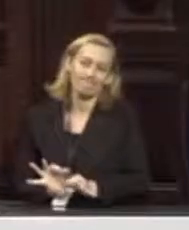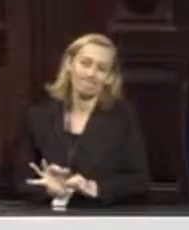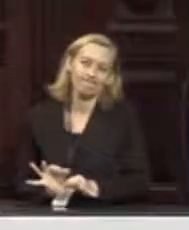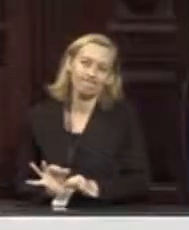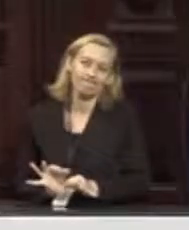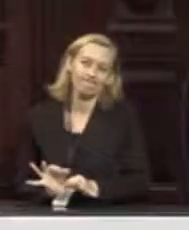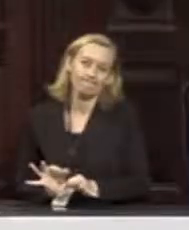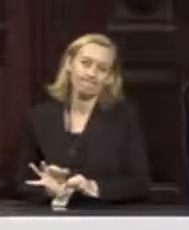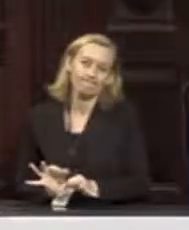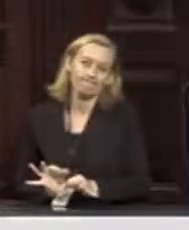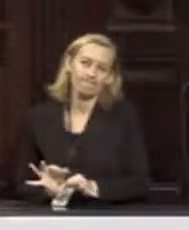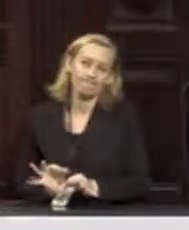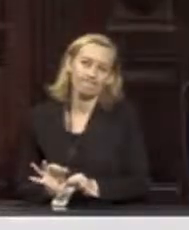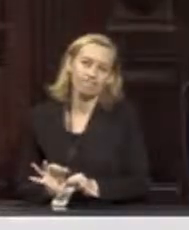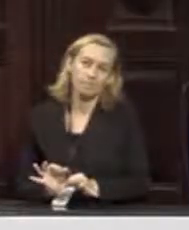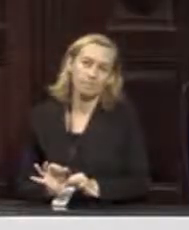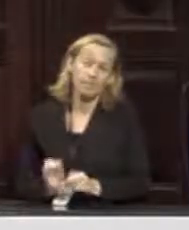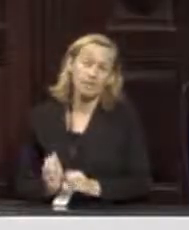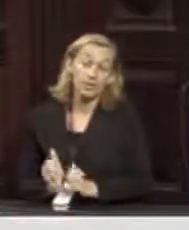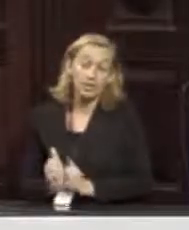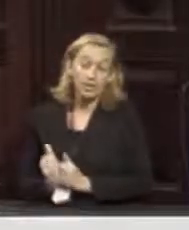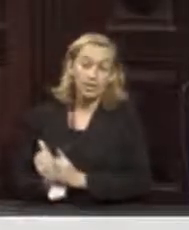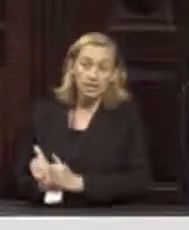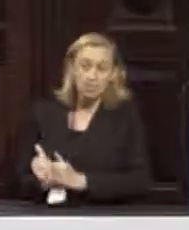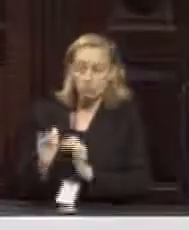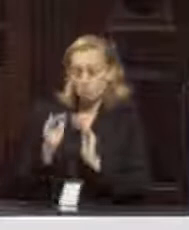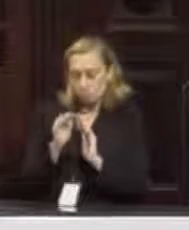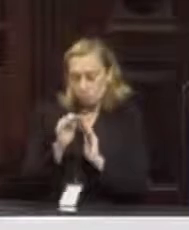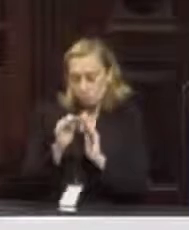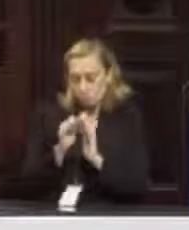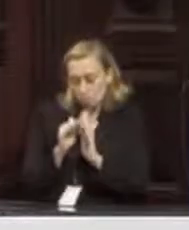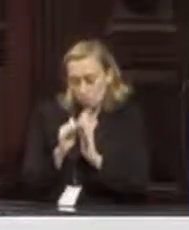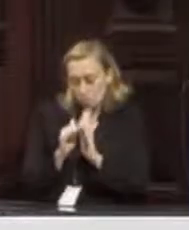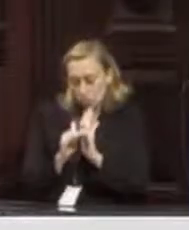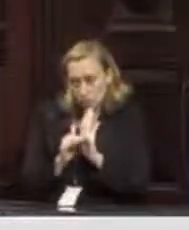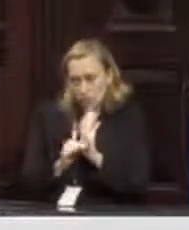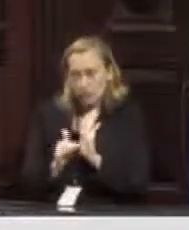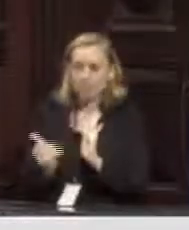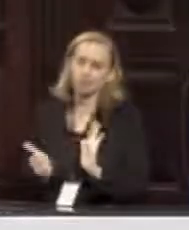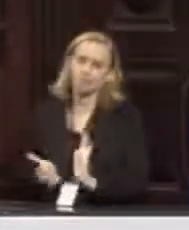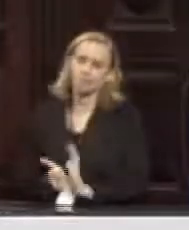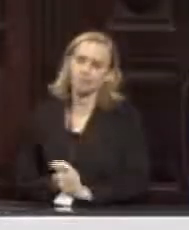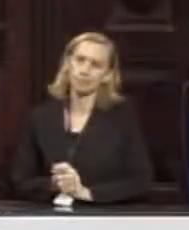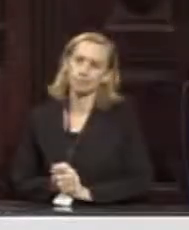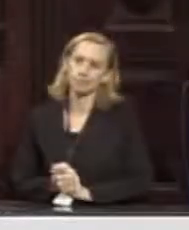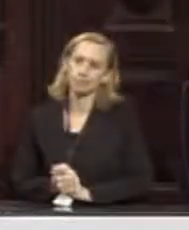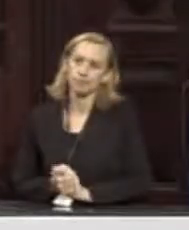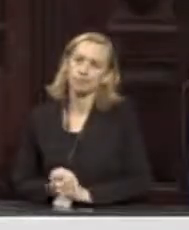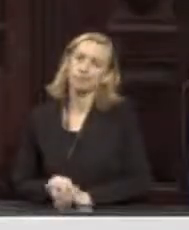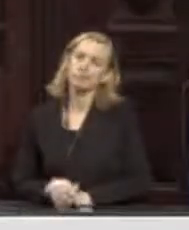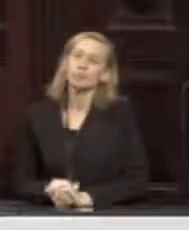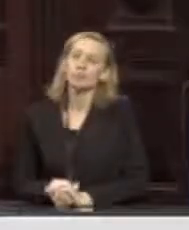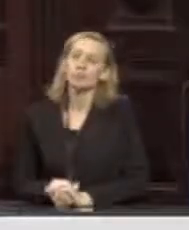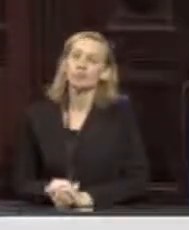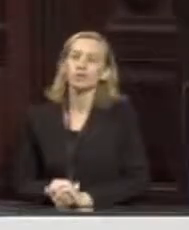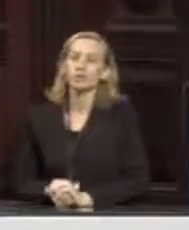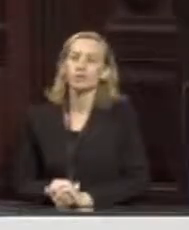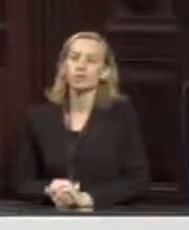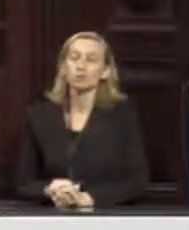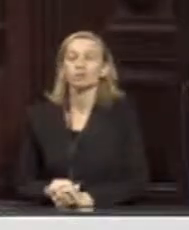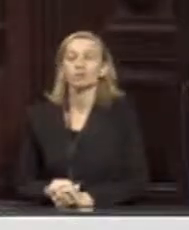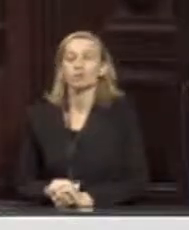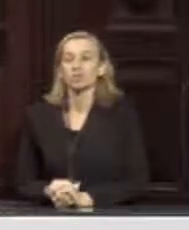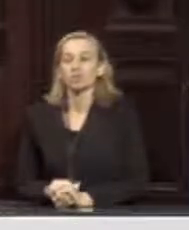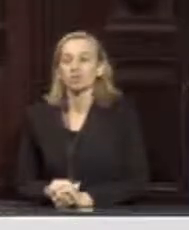ser precedido de um diagnóstico, a feitura de um diagnóstico. Com o